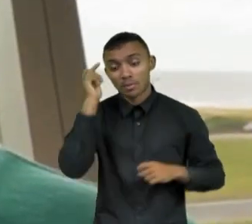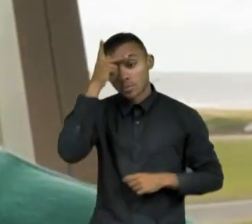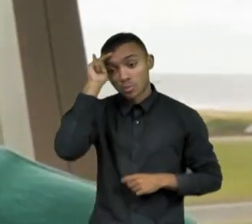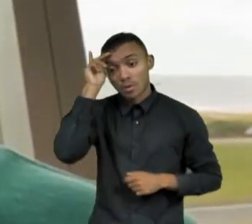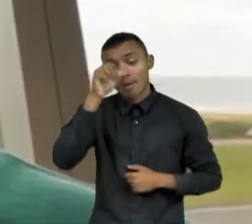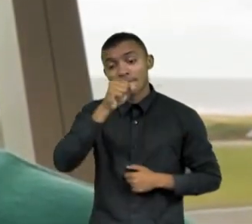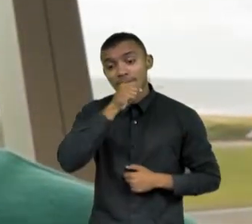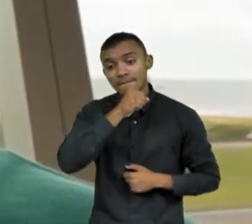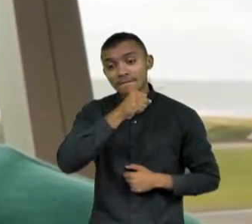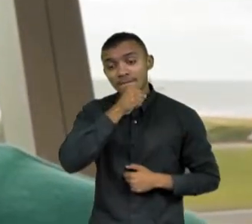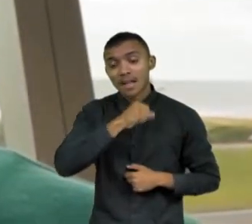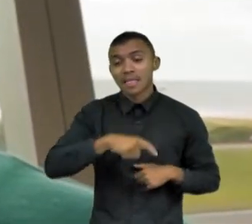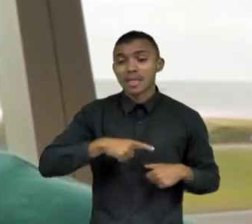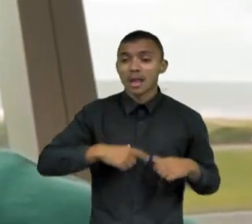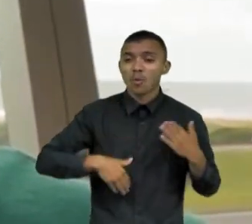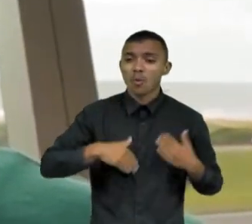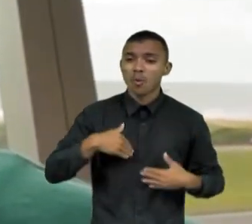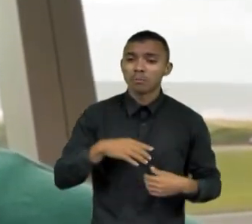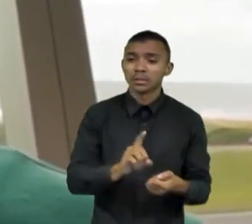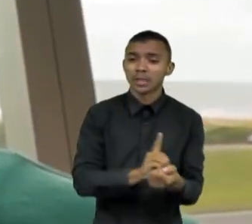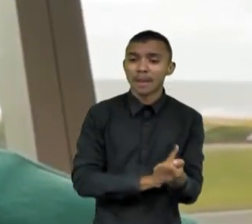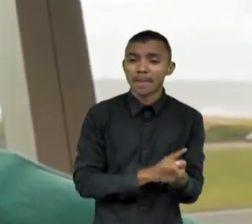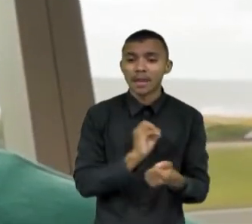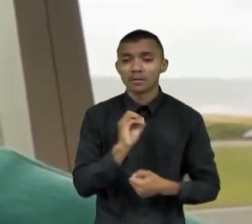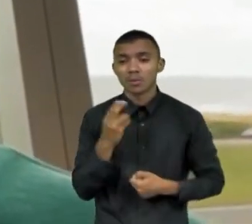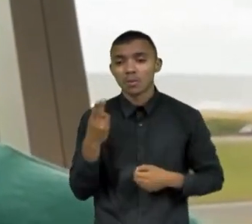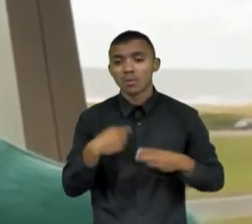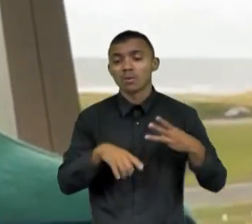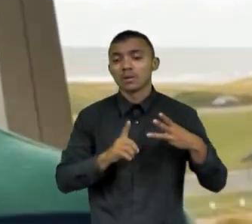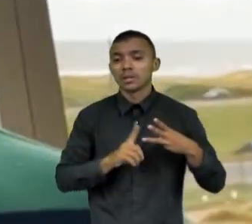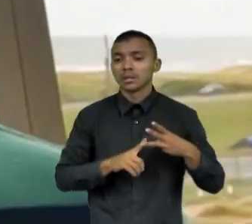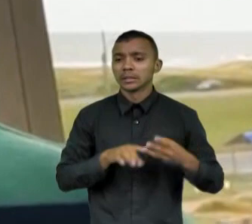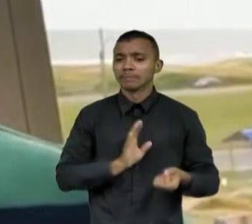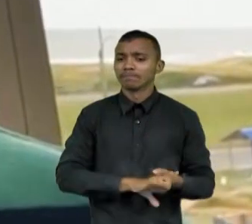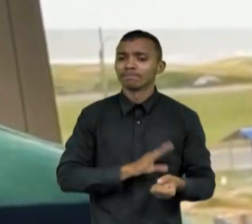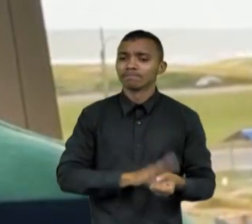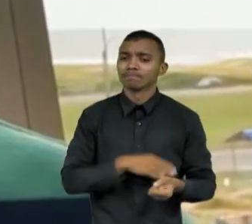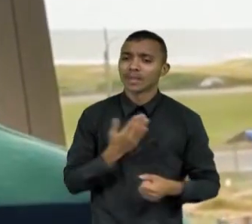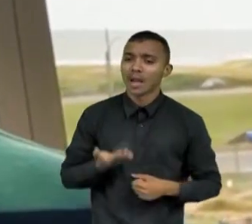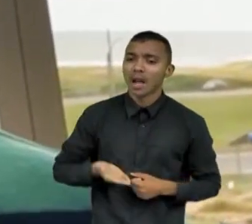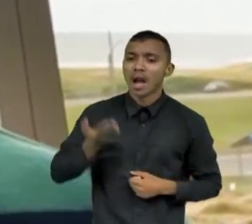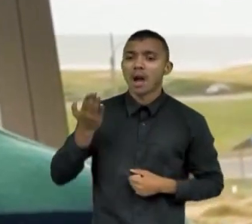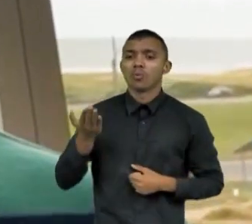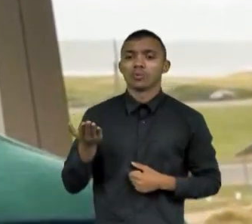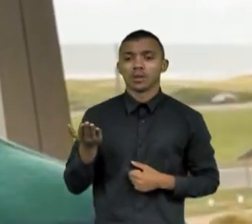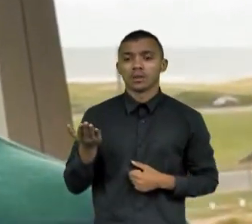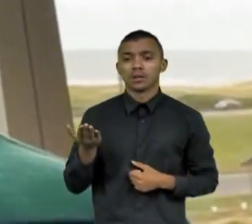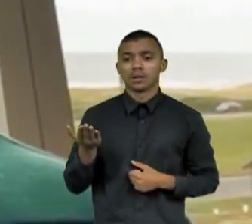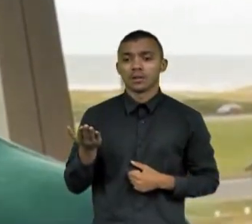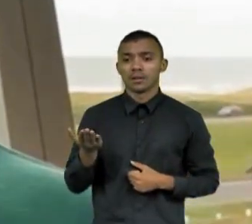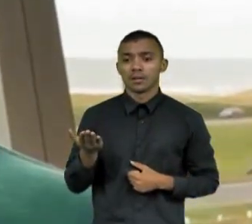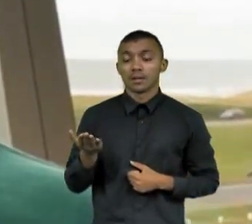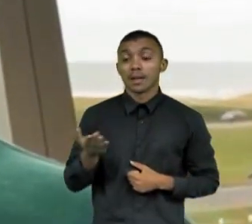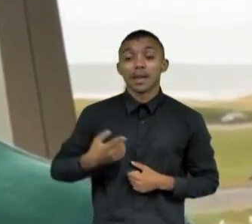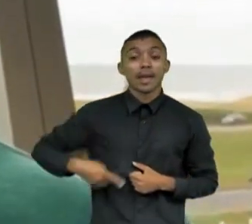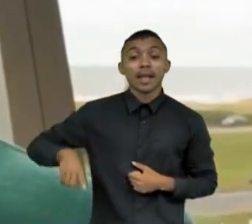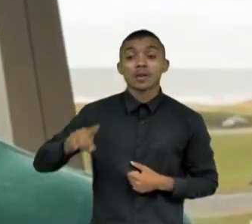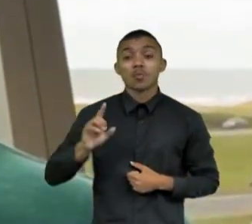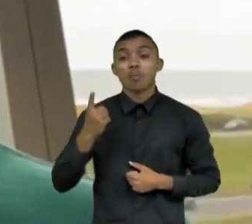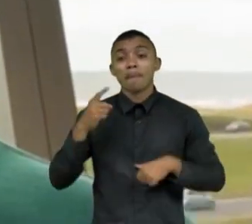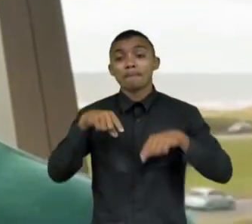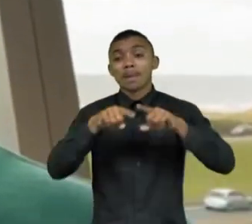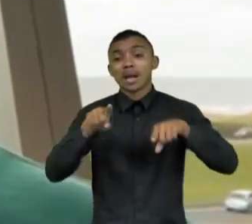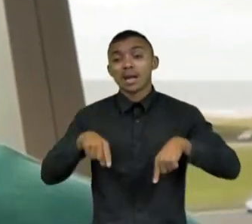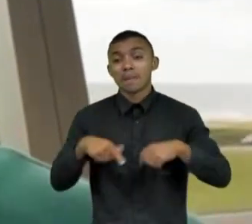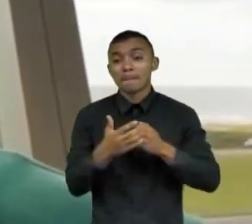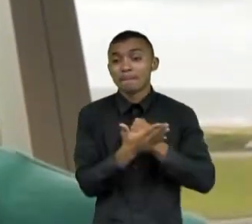cardíaca descompensada, um diabetes descompensado, uma hipertensão descompensada, e ele tem só o plano